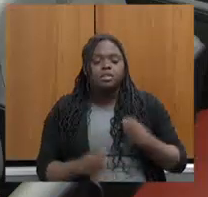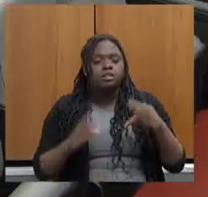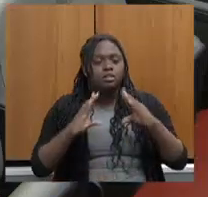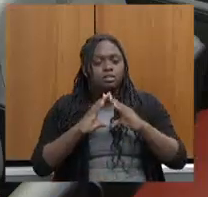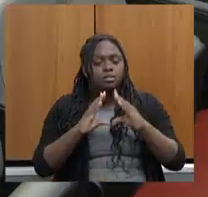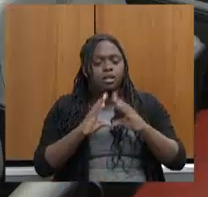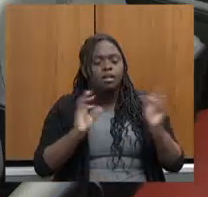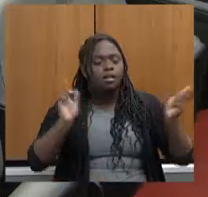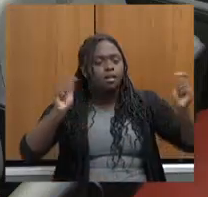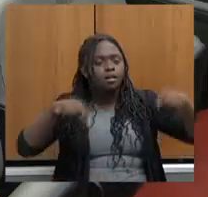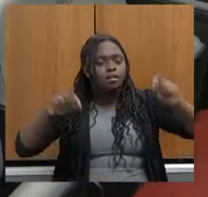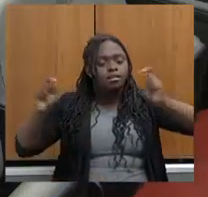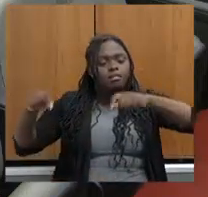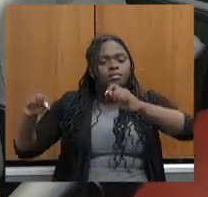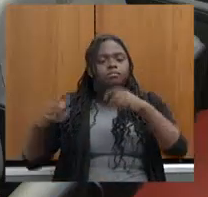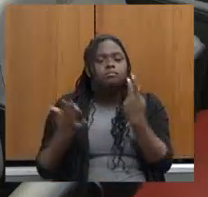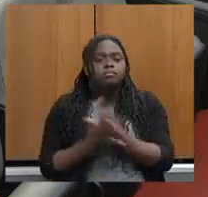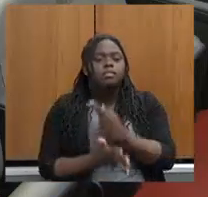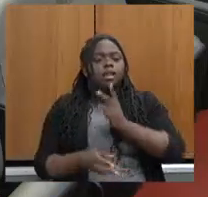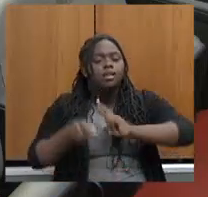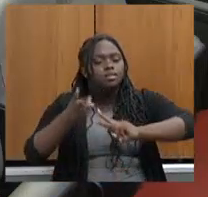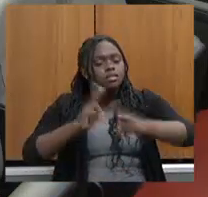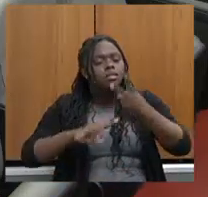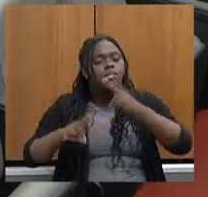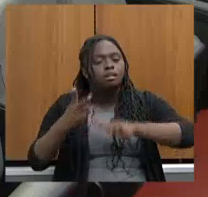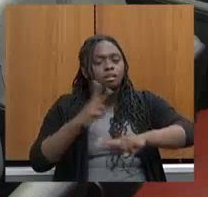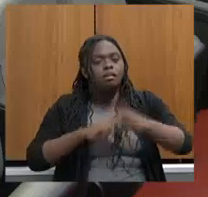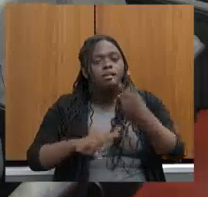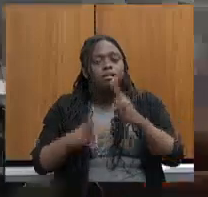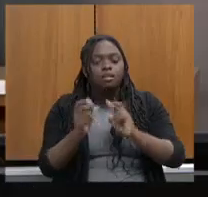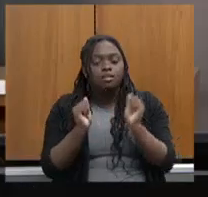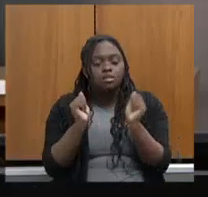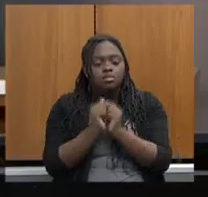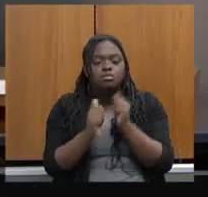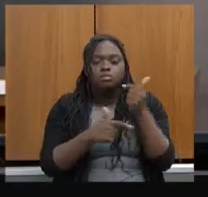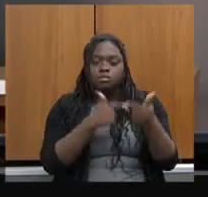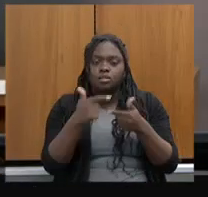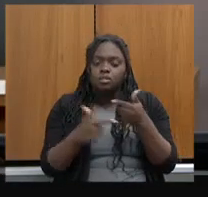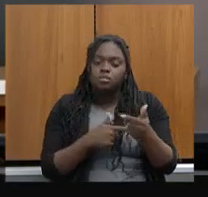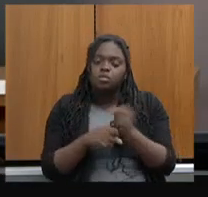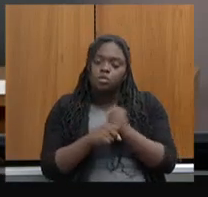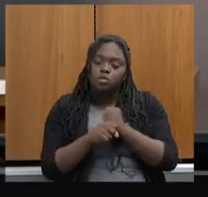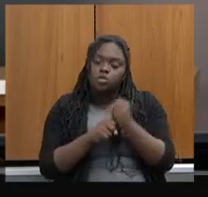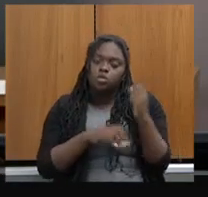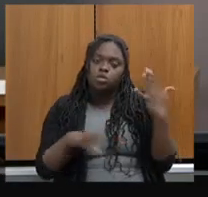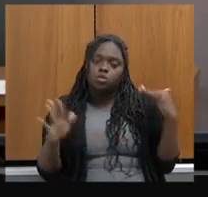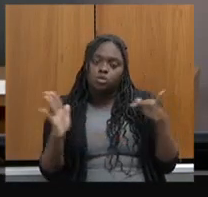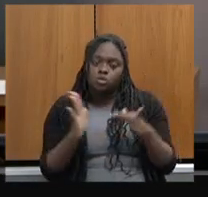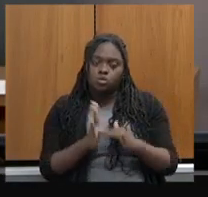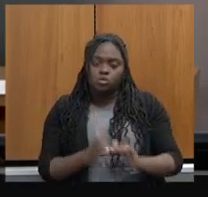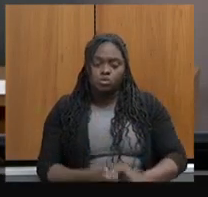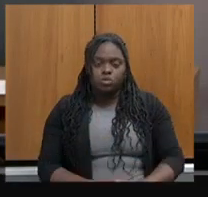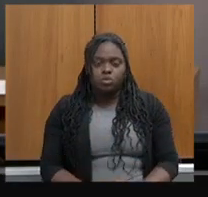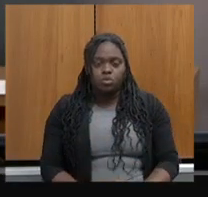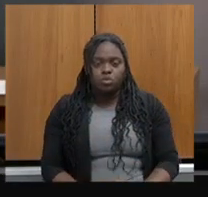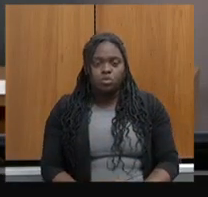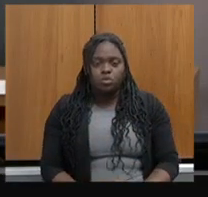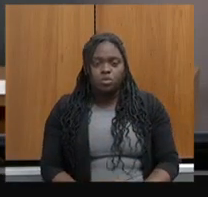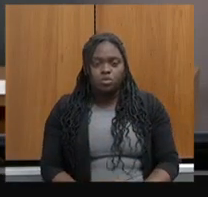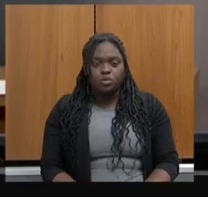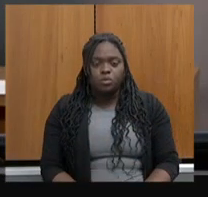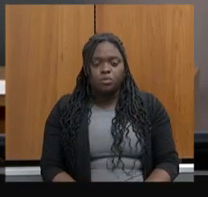capacitação ela corre simultaneamente ao trabalho durante o ano inteiro pode passar